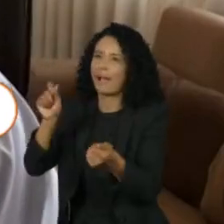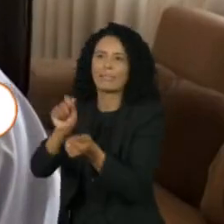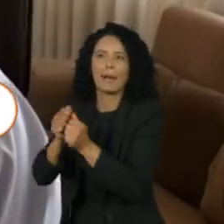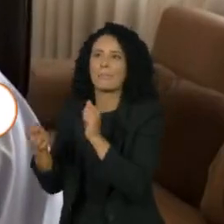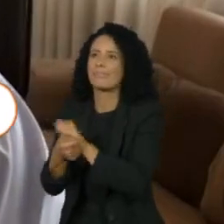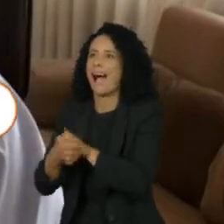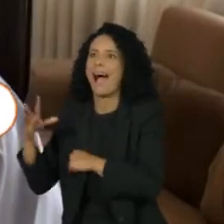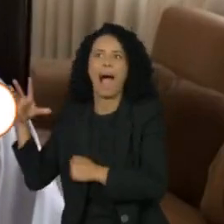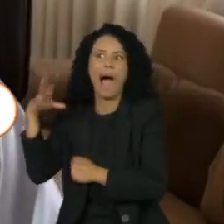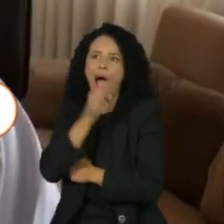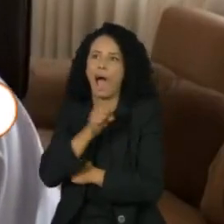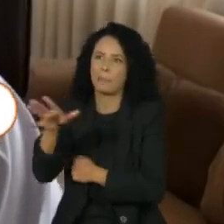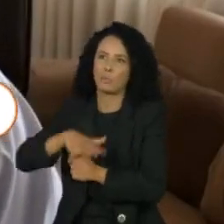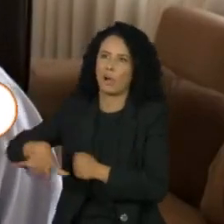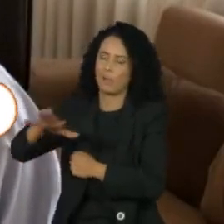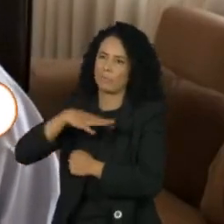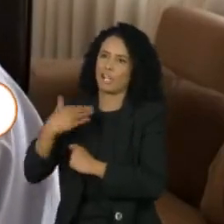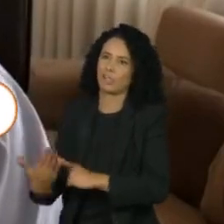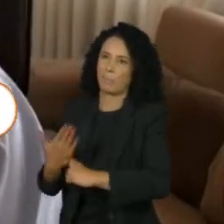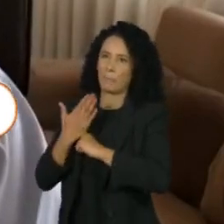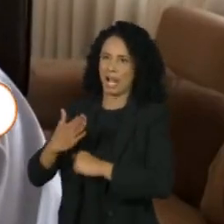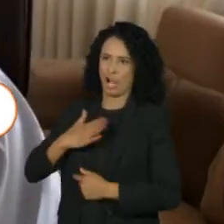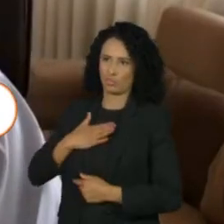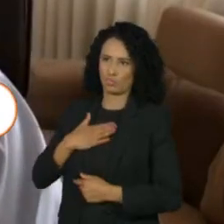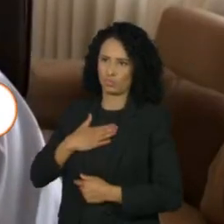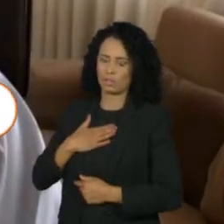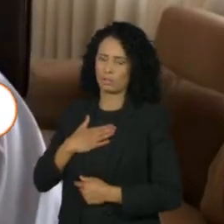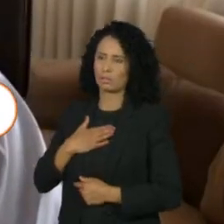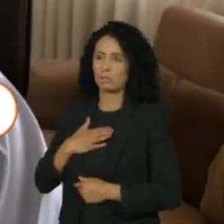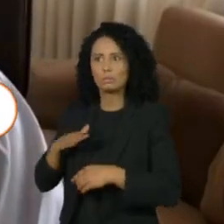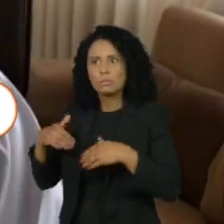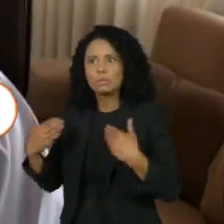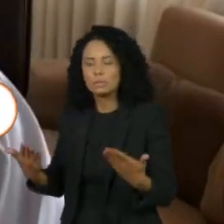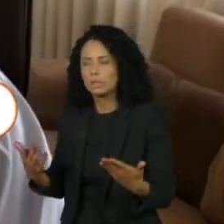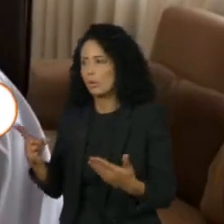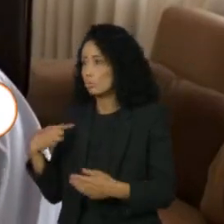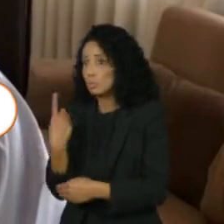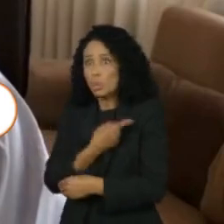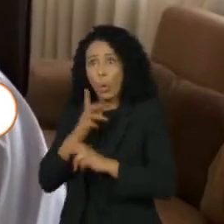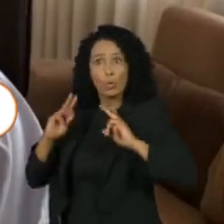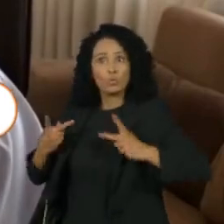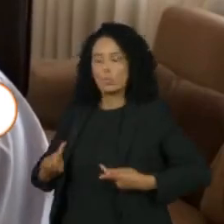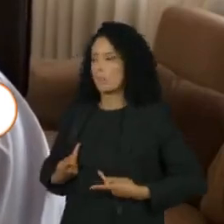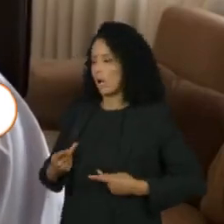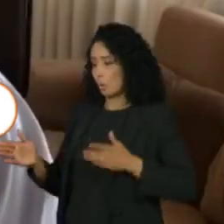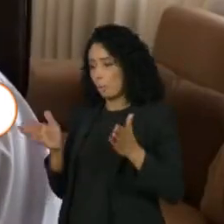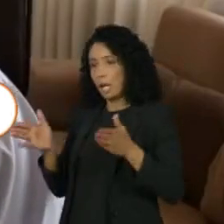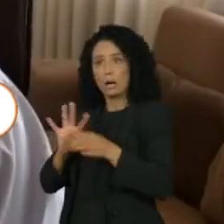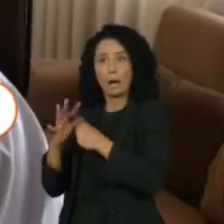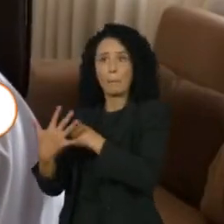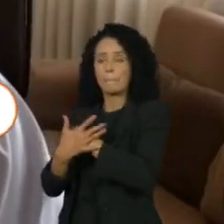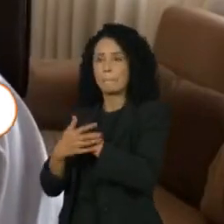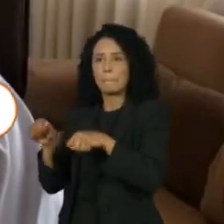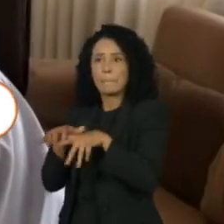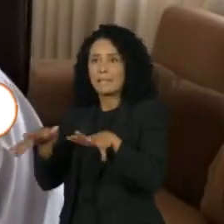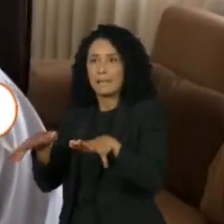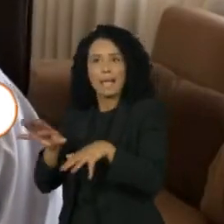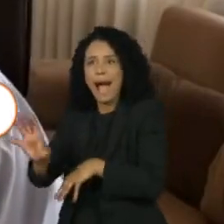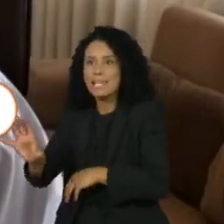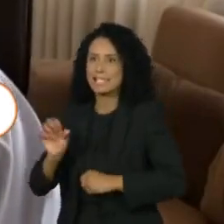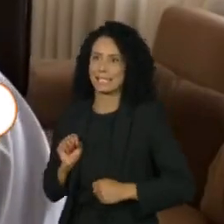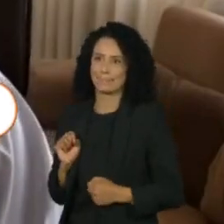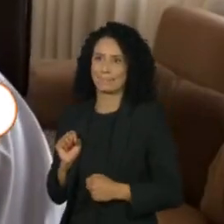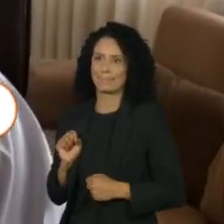adaptabilidade ao ambiente que nos cerca. E nós estamos fazendo isso durante a pandemia, só que certas abstrações que